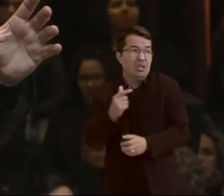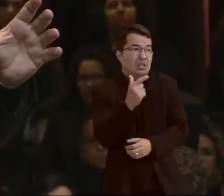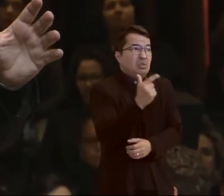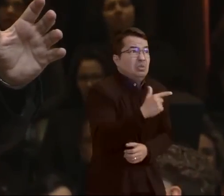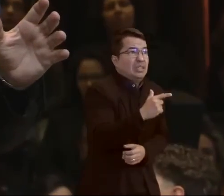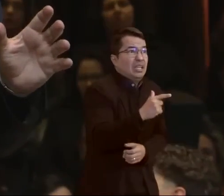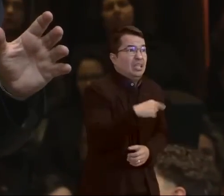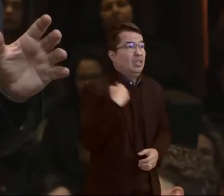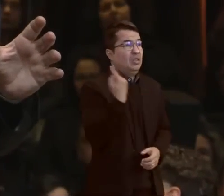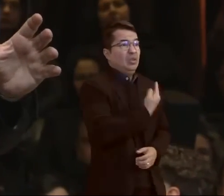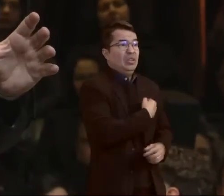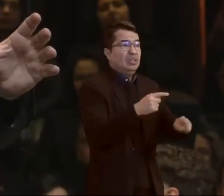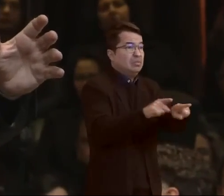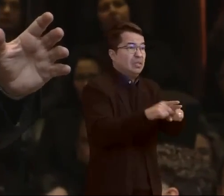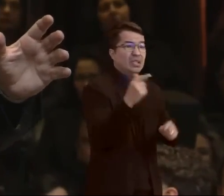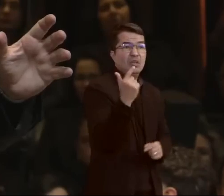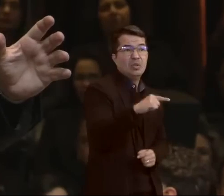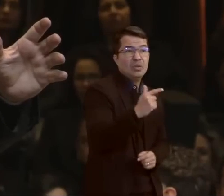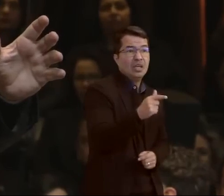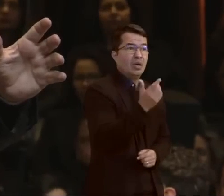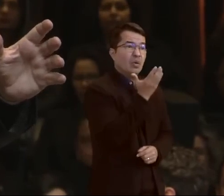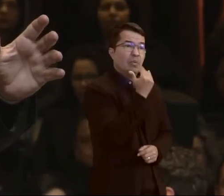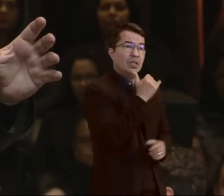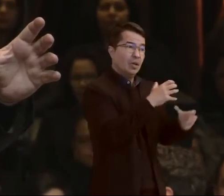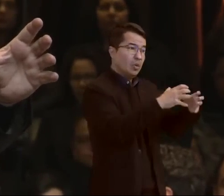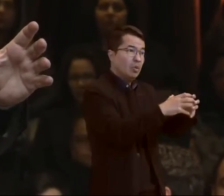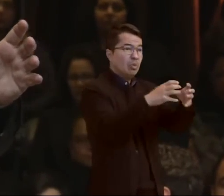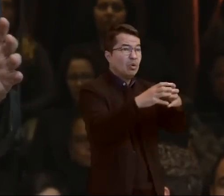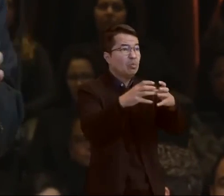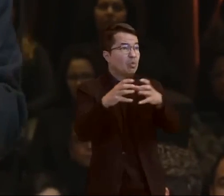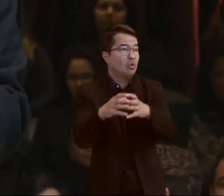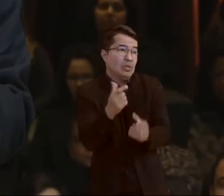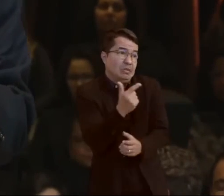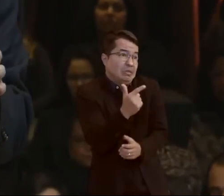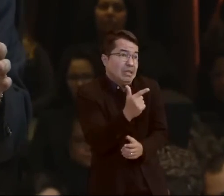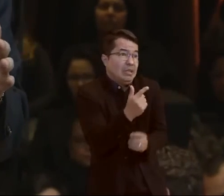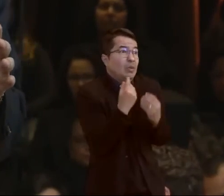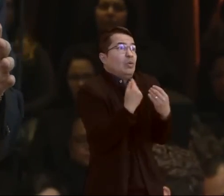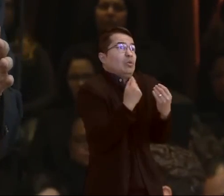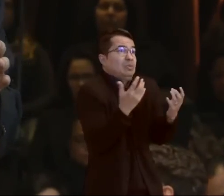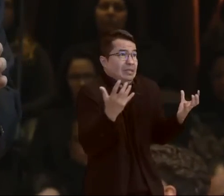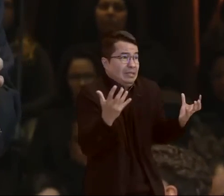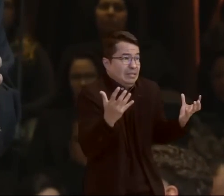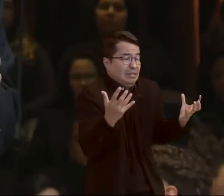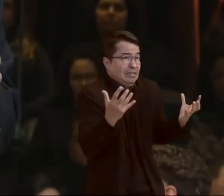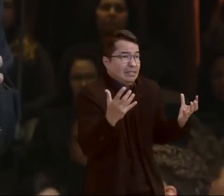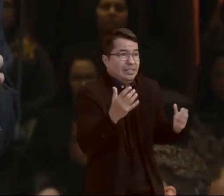Nós não temos uma linha de suprimento, porque a única coisa que a gente tem é maná, que cai do céu, mais nada.